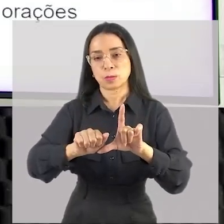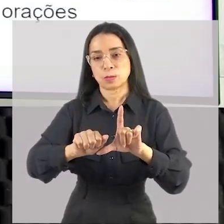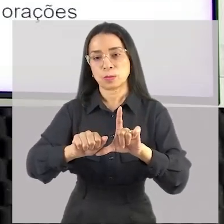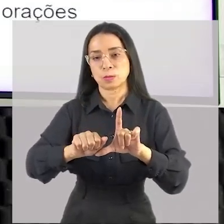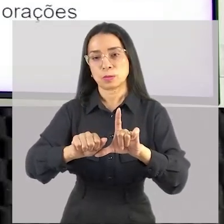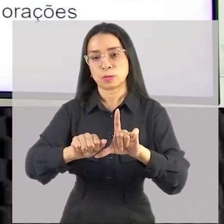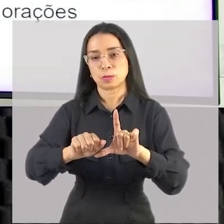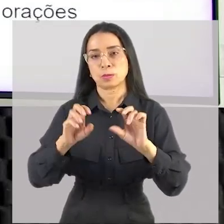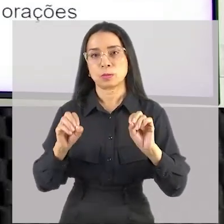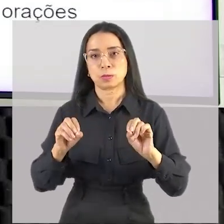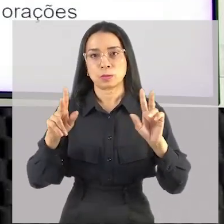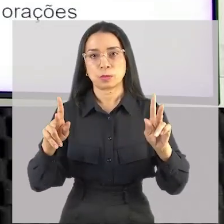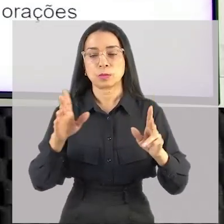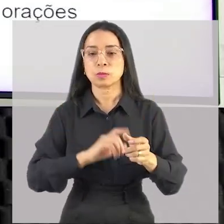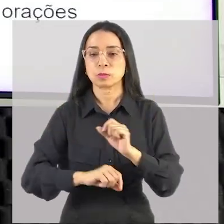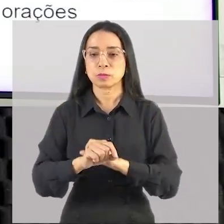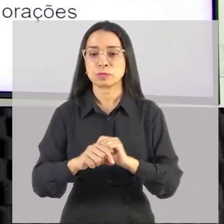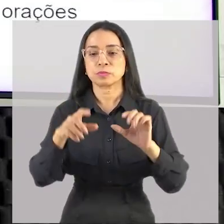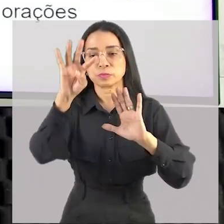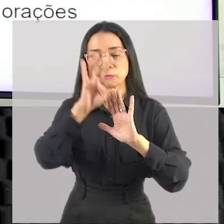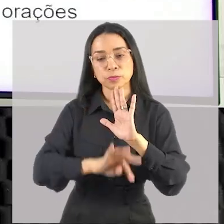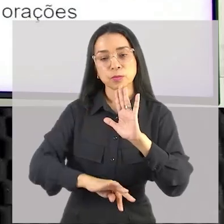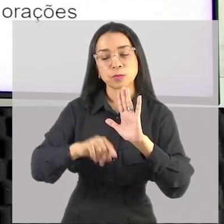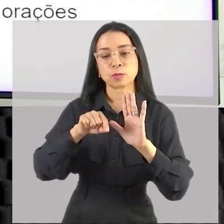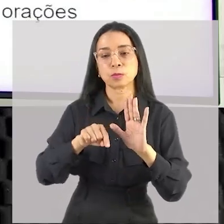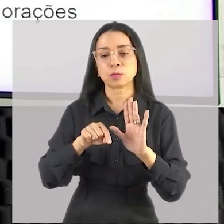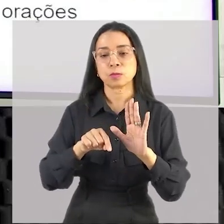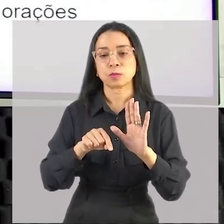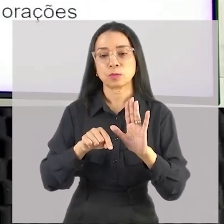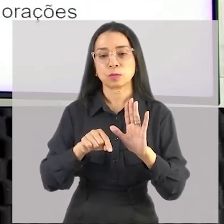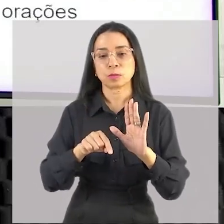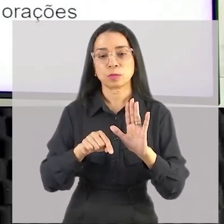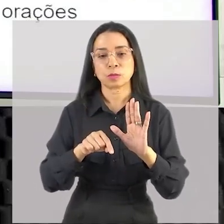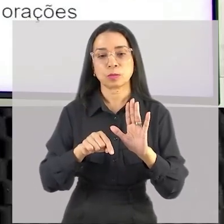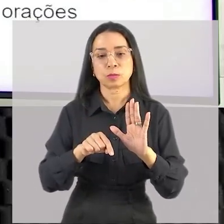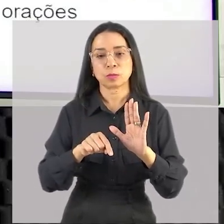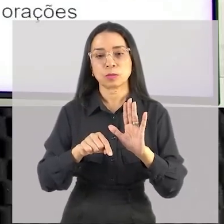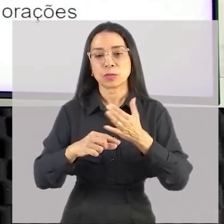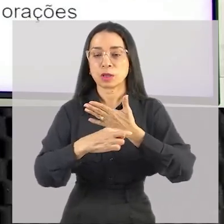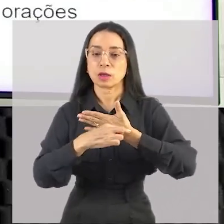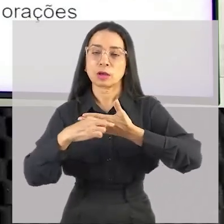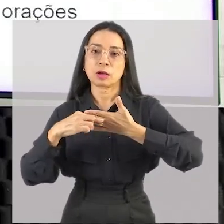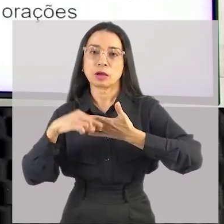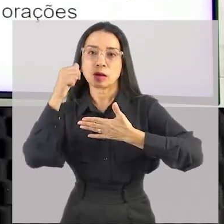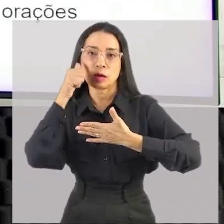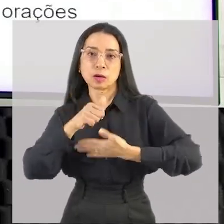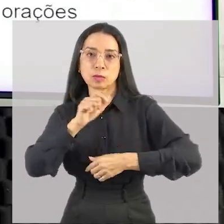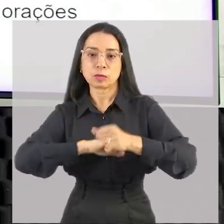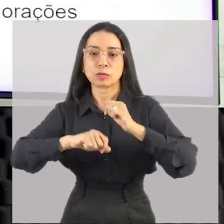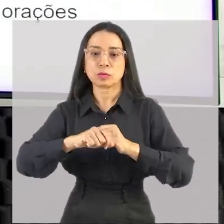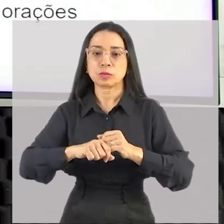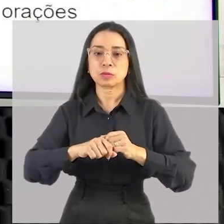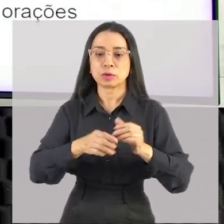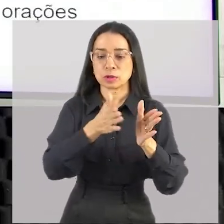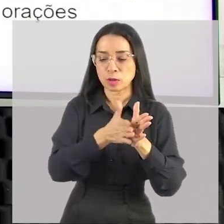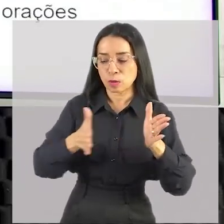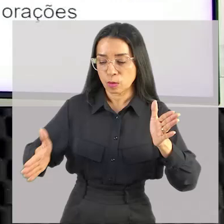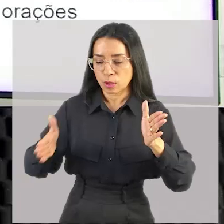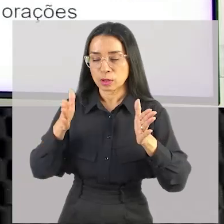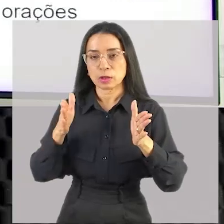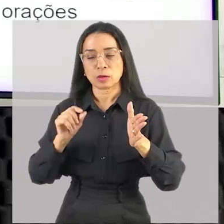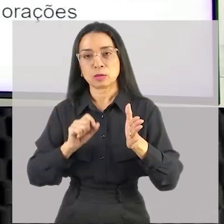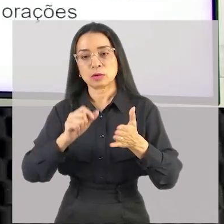orações coordenadas, certo? Nesse texto, a autora trabalha uma sequência de